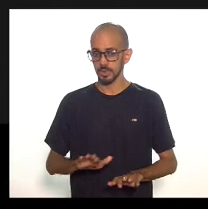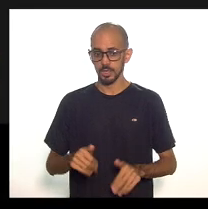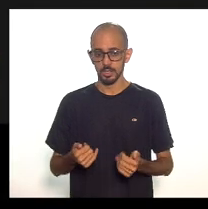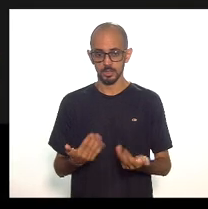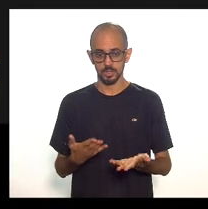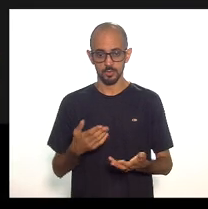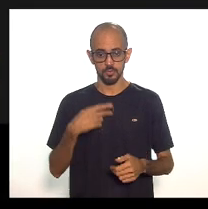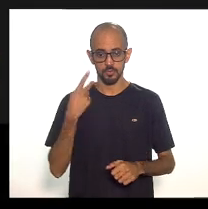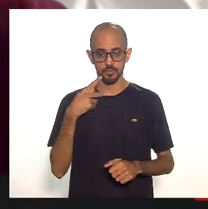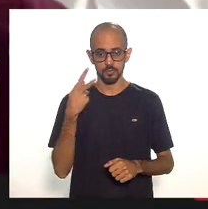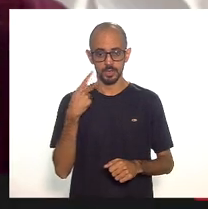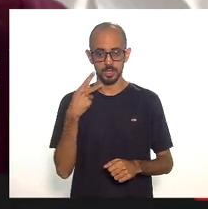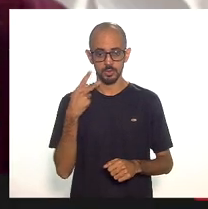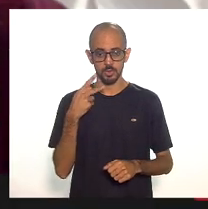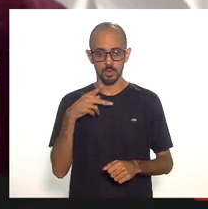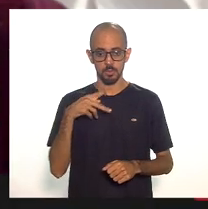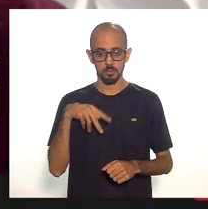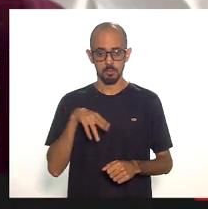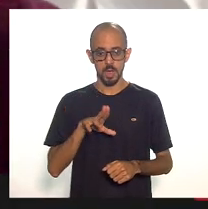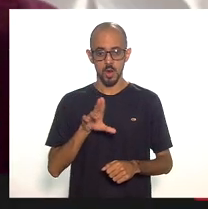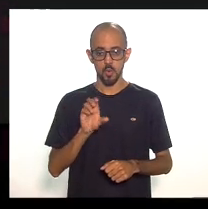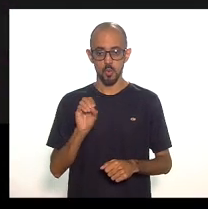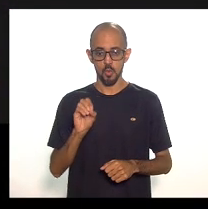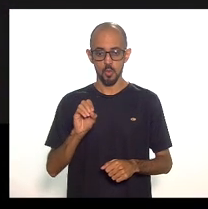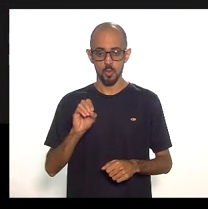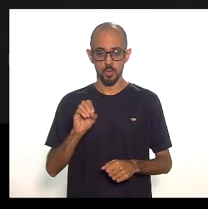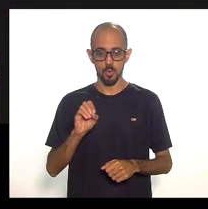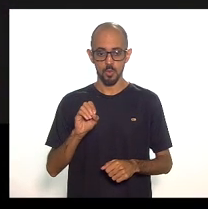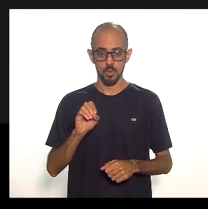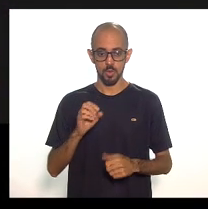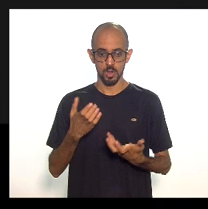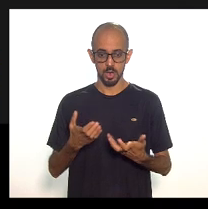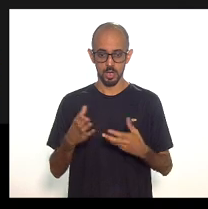Vereador Paulo Pinheiro, quer acrescentar alguma coisa?